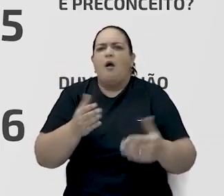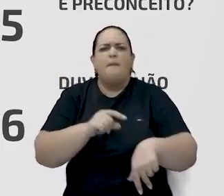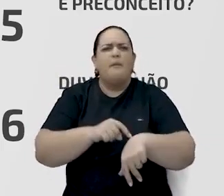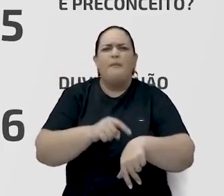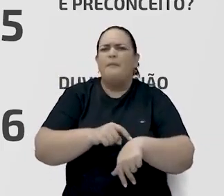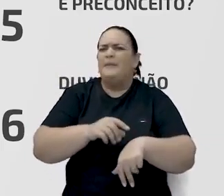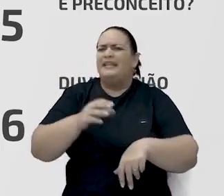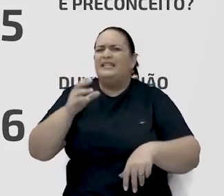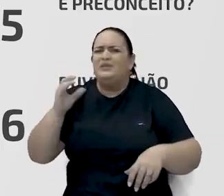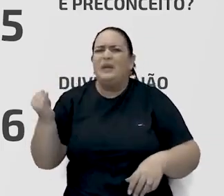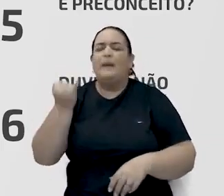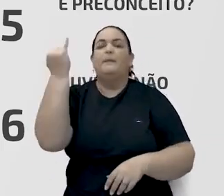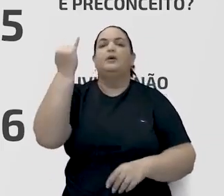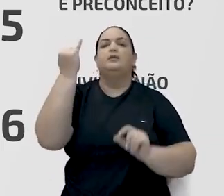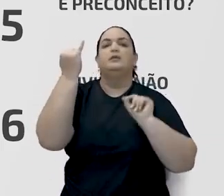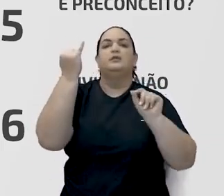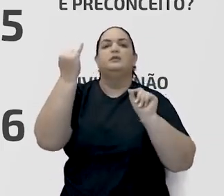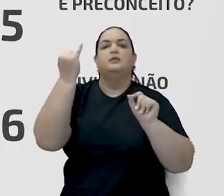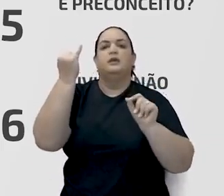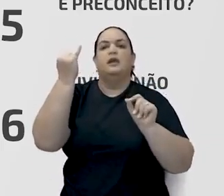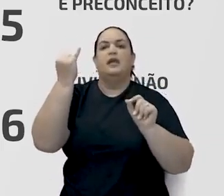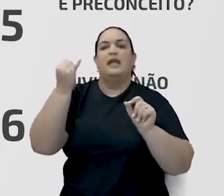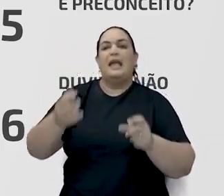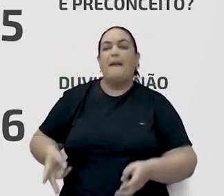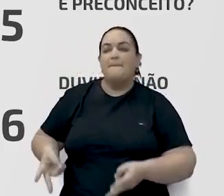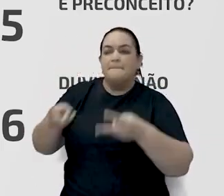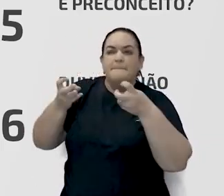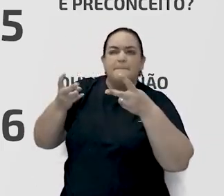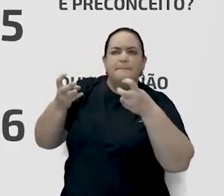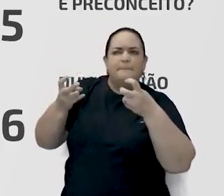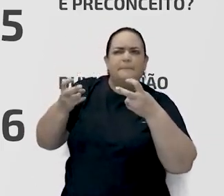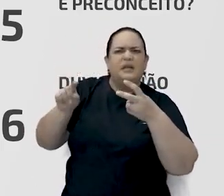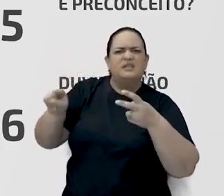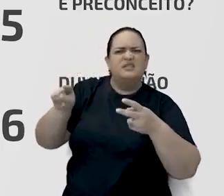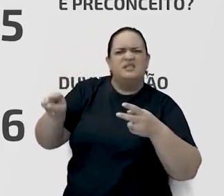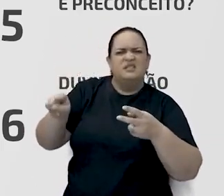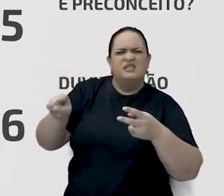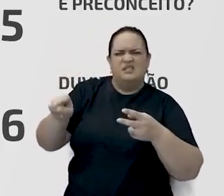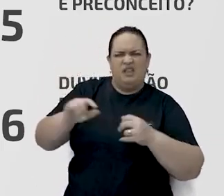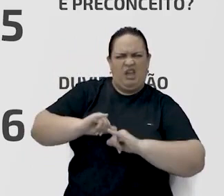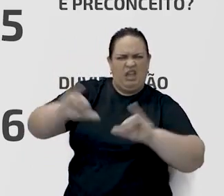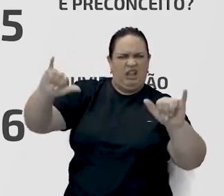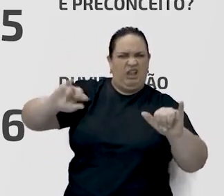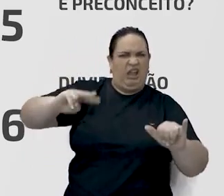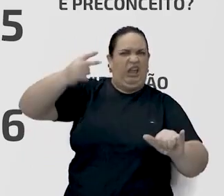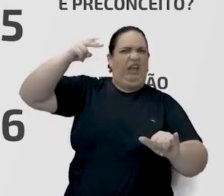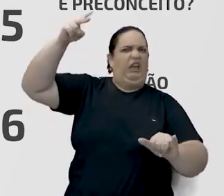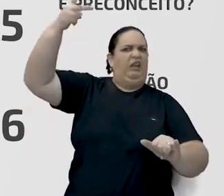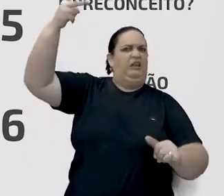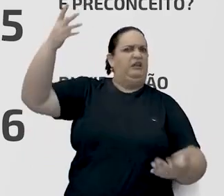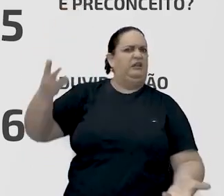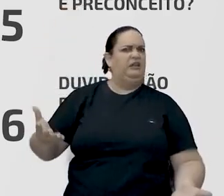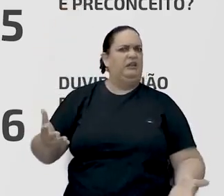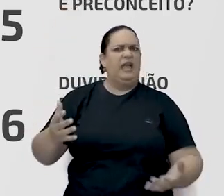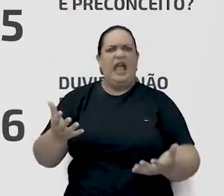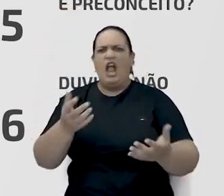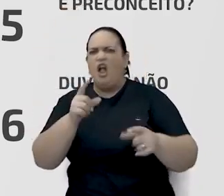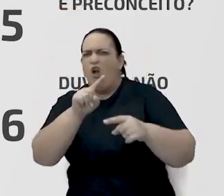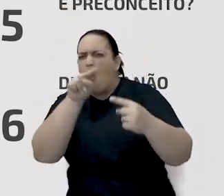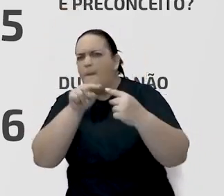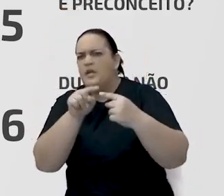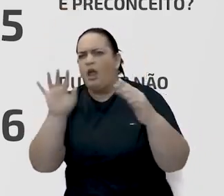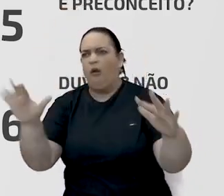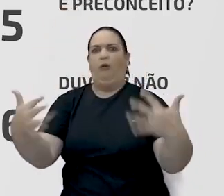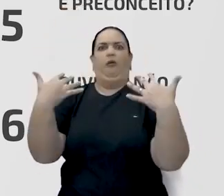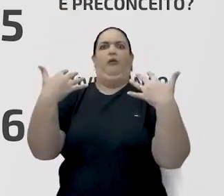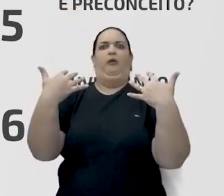sempre prestar atenção se a notícia é sensacionalista demais, ou seja, se é algo que vai